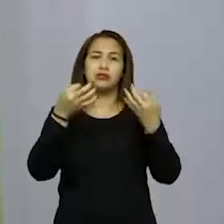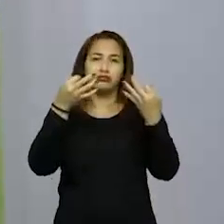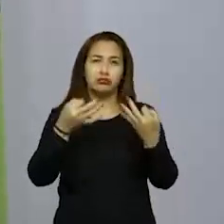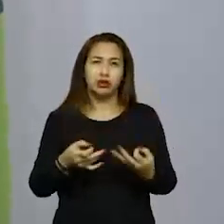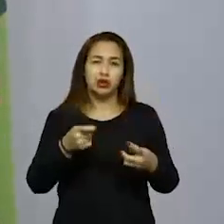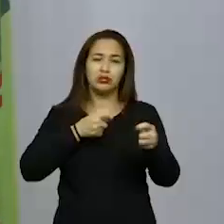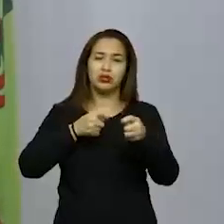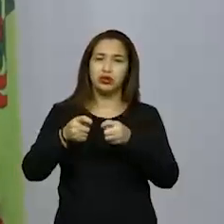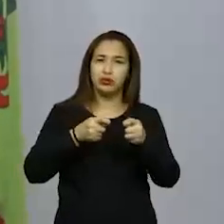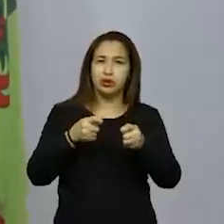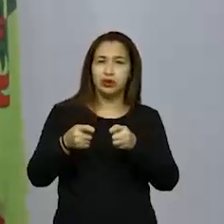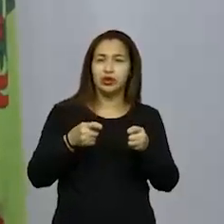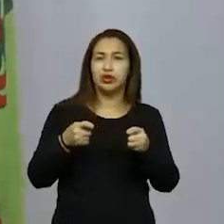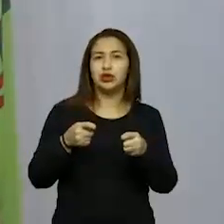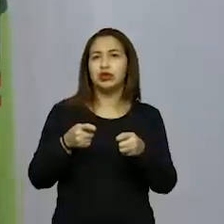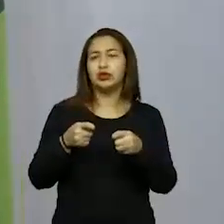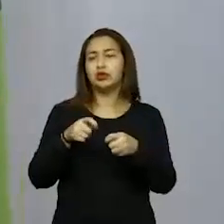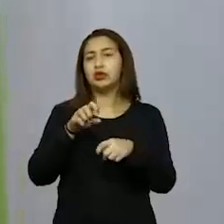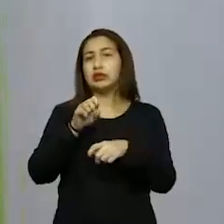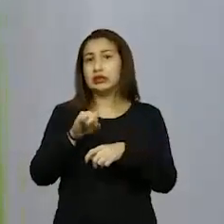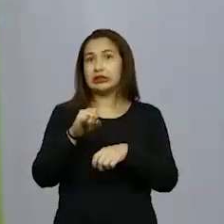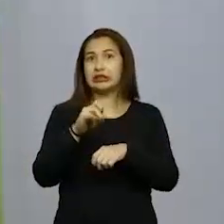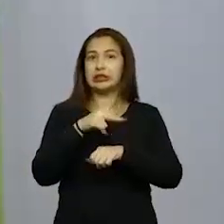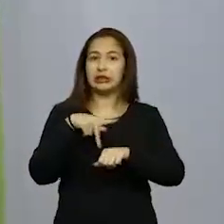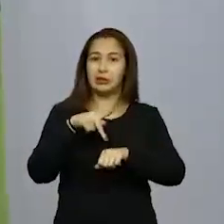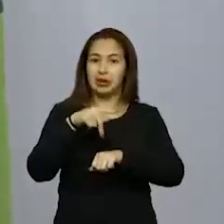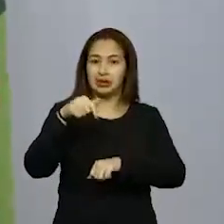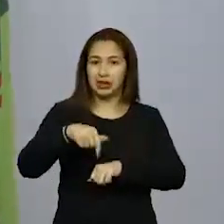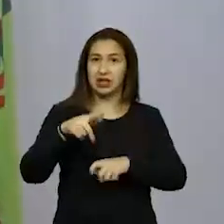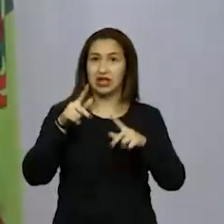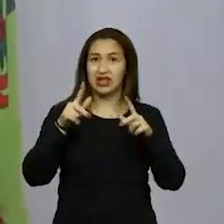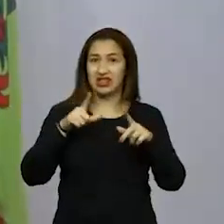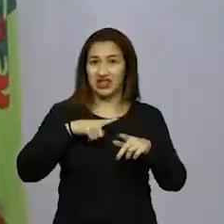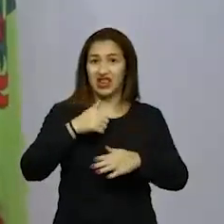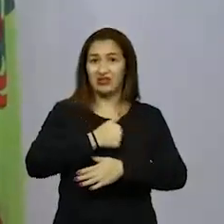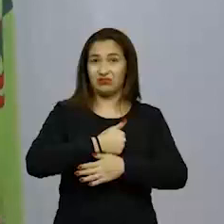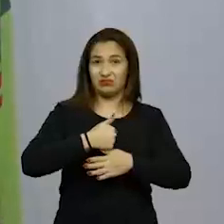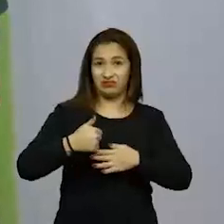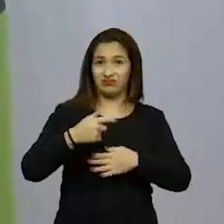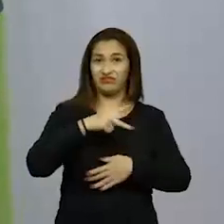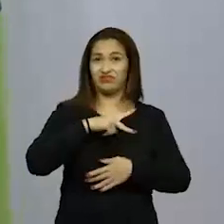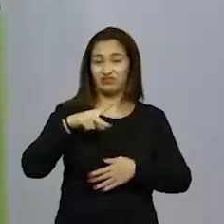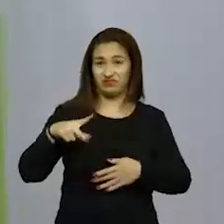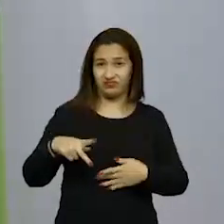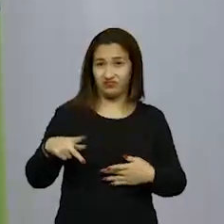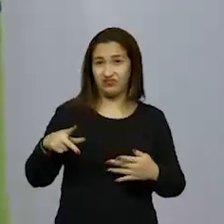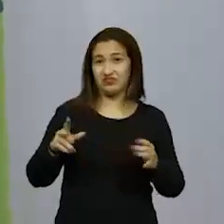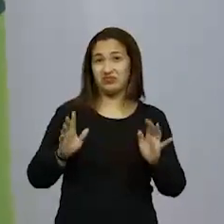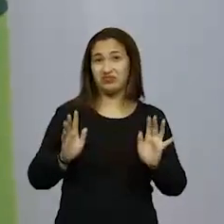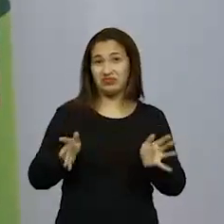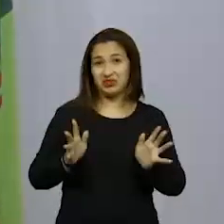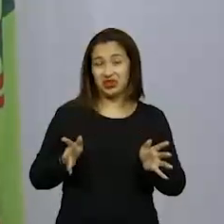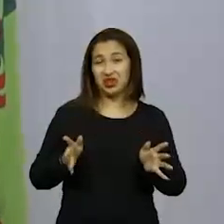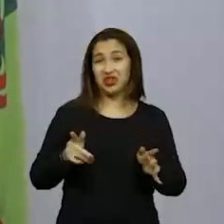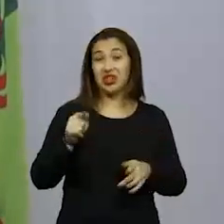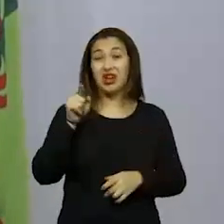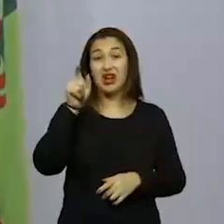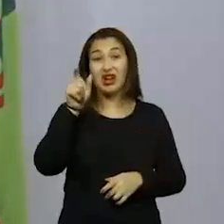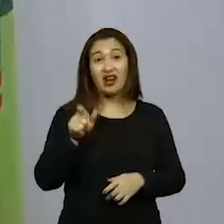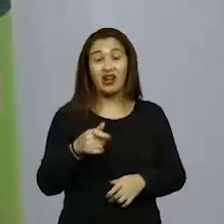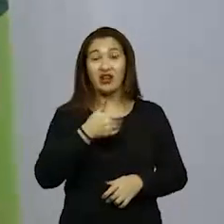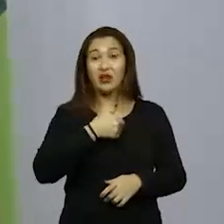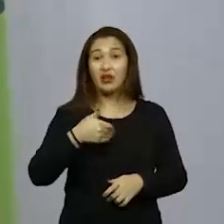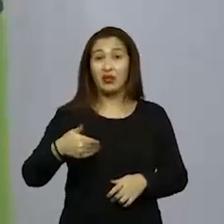país que, de fato, tivesse moralidade pública, seria o suficiente para o governador do estado